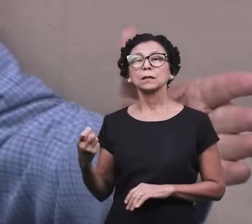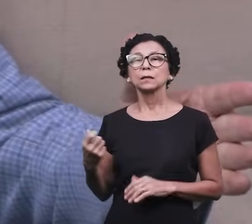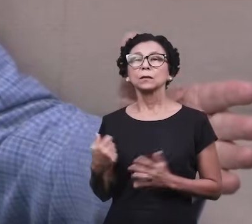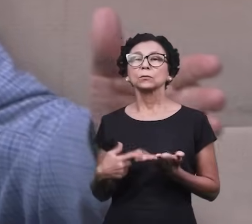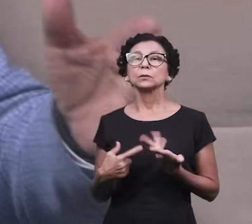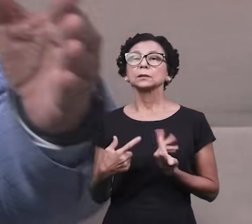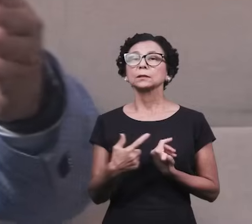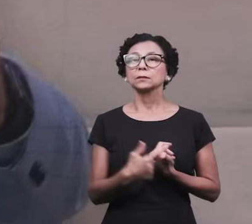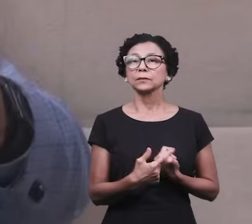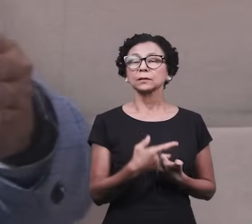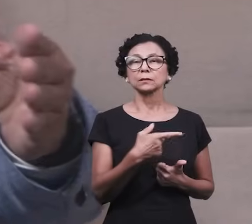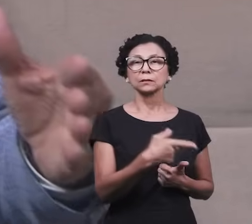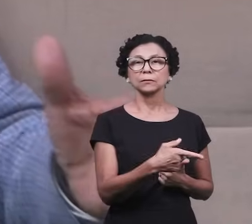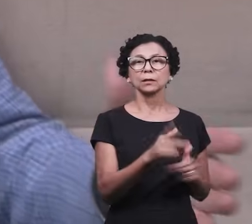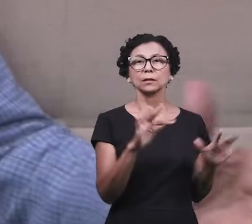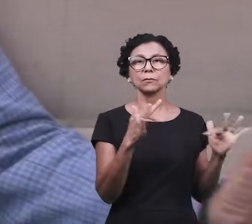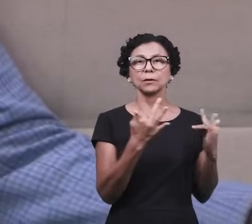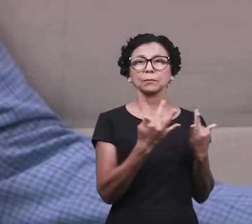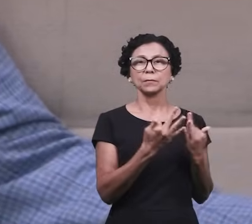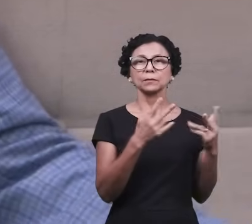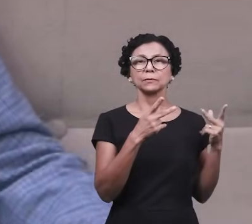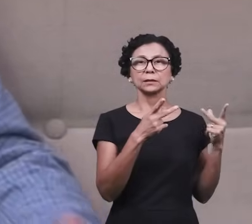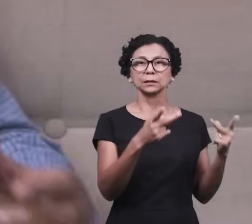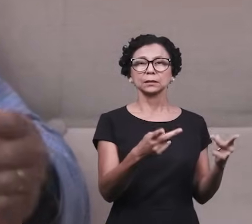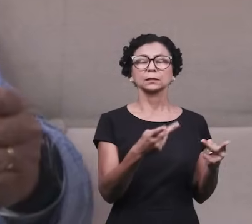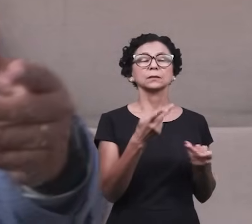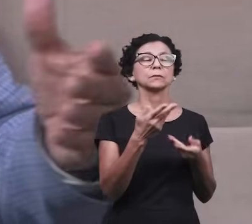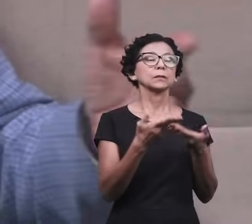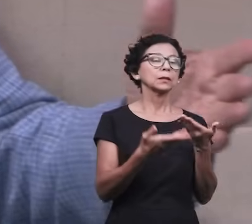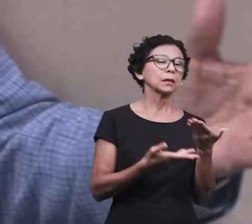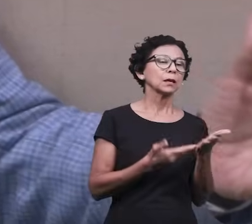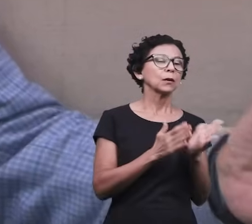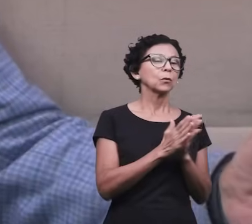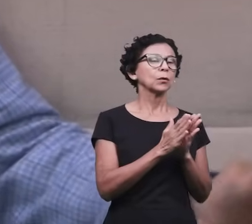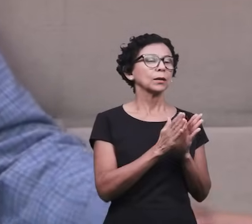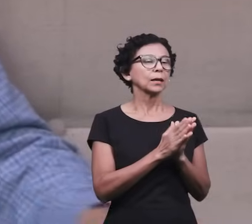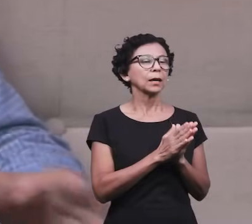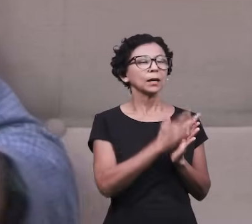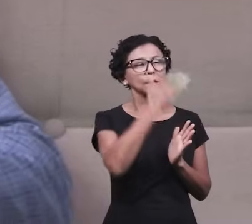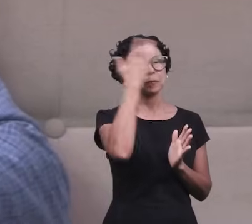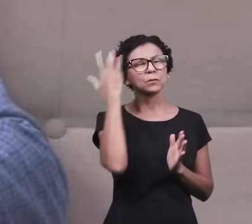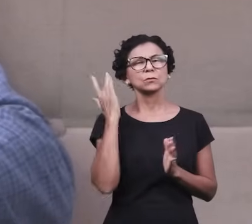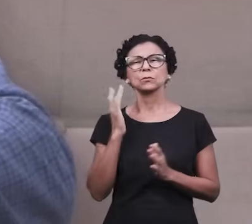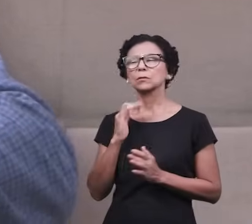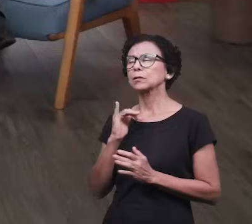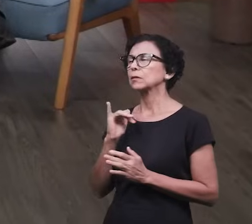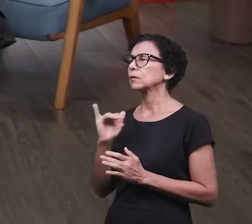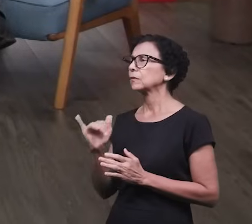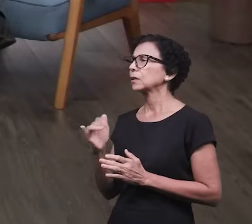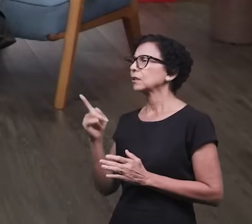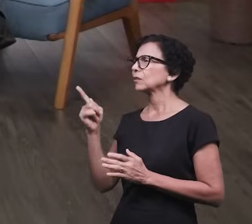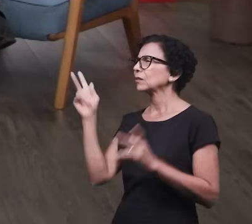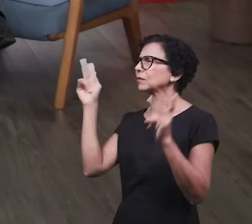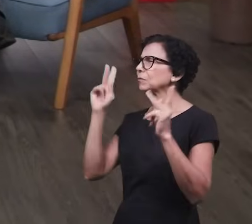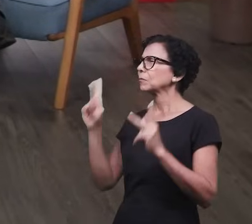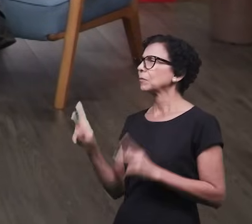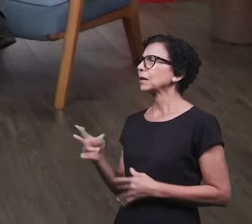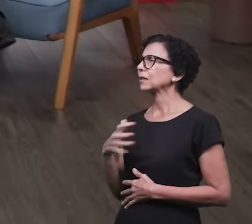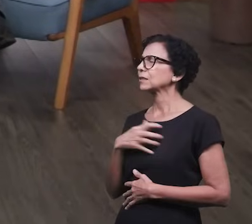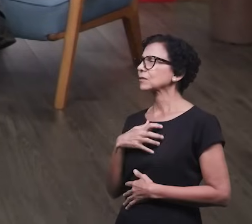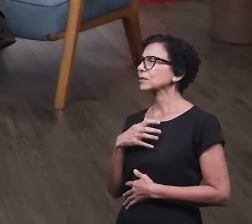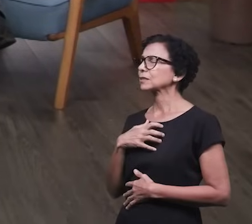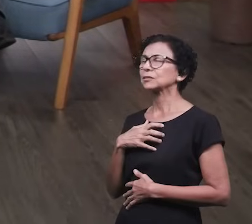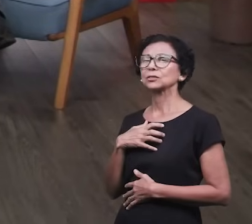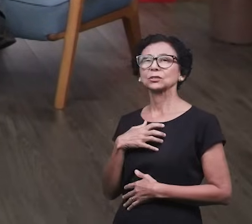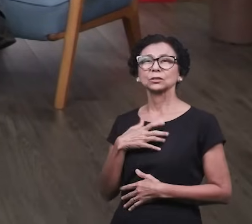um visitante, numa família, e as pessoas falam assim: eu senti uma paz tão grande quando eu entrei Glória aqui. a Deus. É um unguento